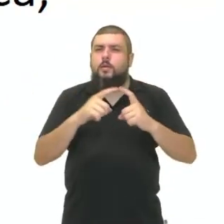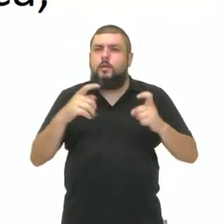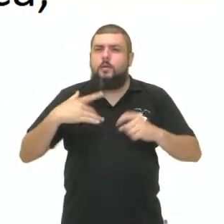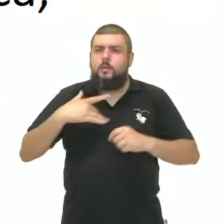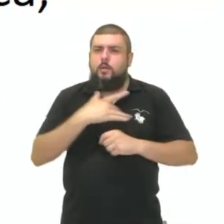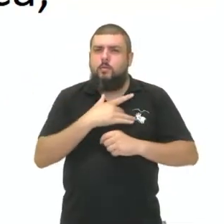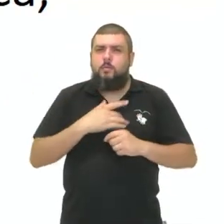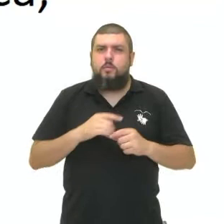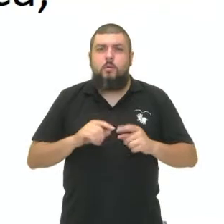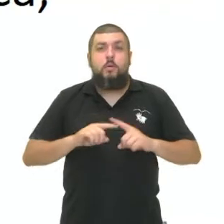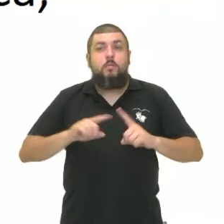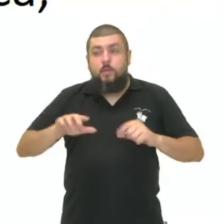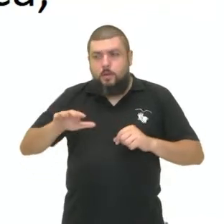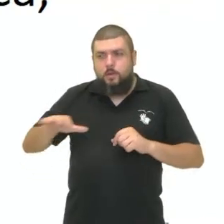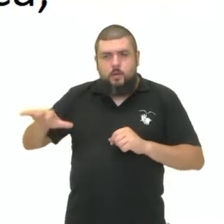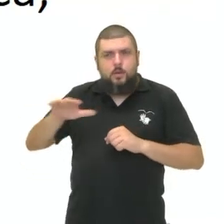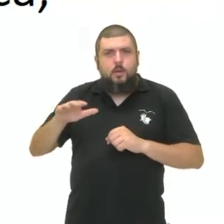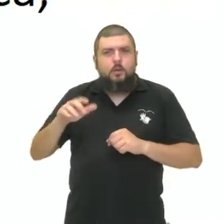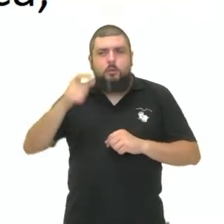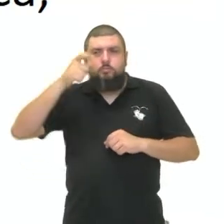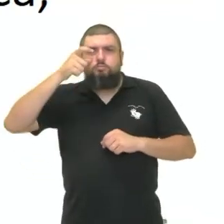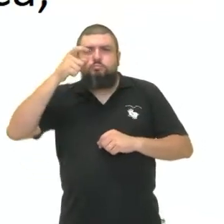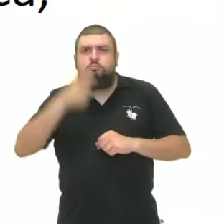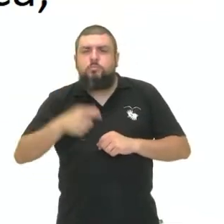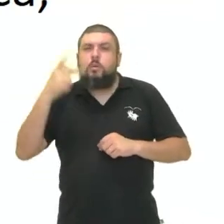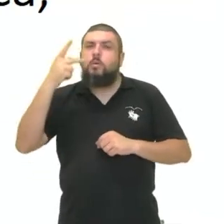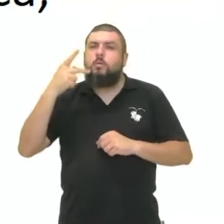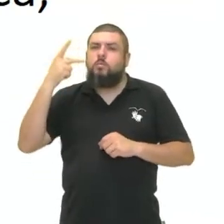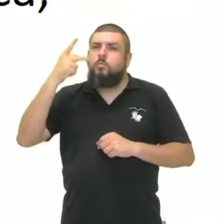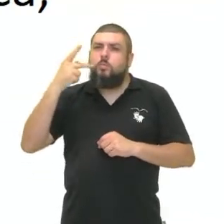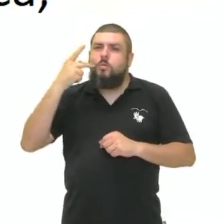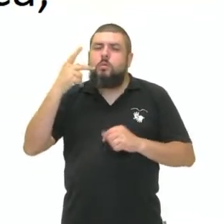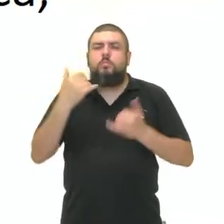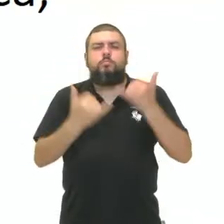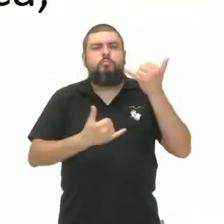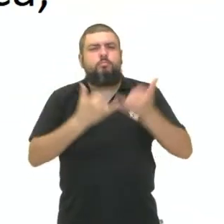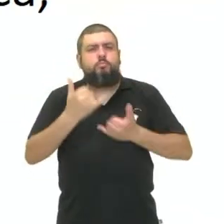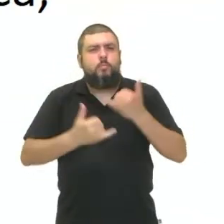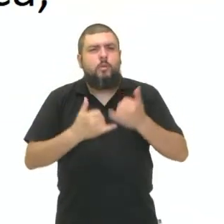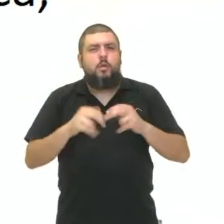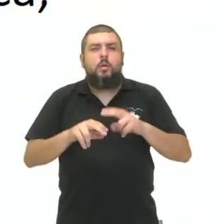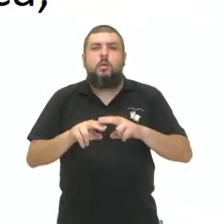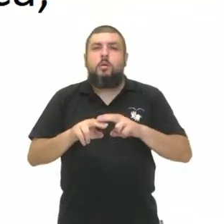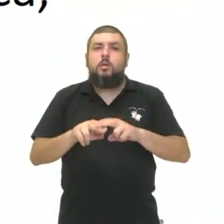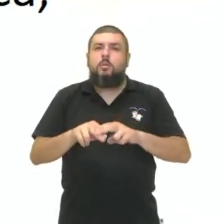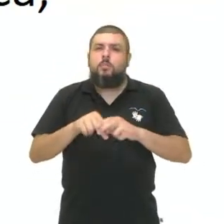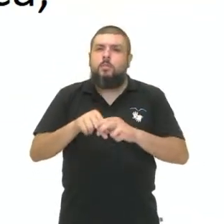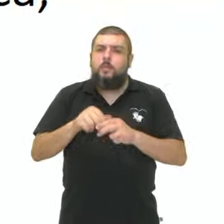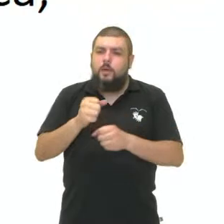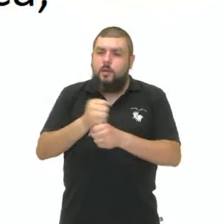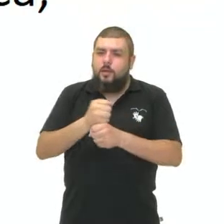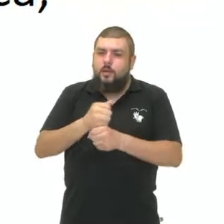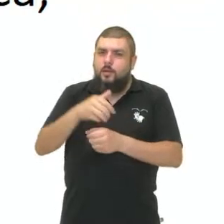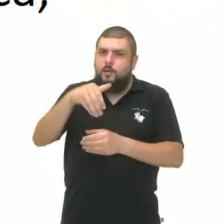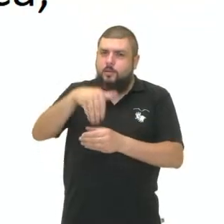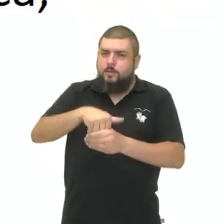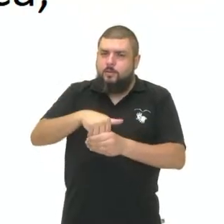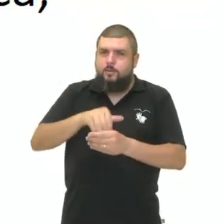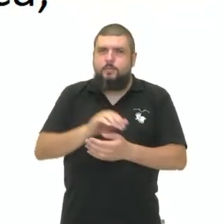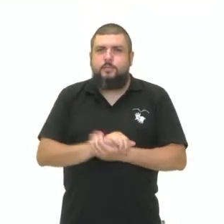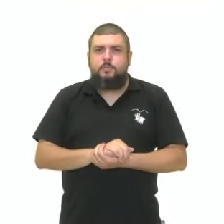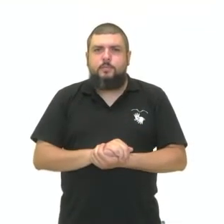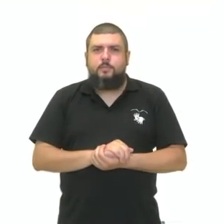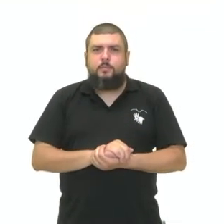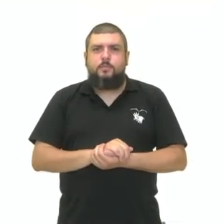por notícias de entretenimento e política, por estarmos em um ano eleitoral, conta Zilioli à BBC